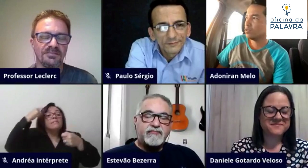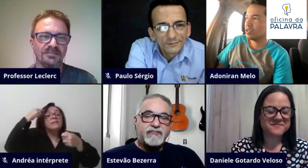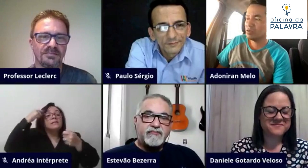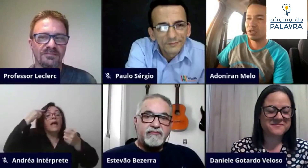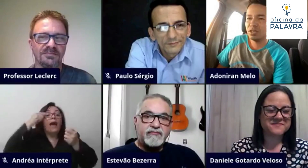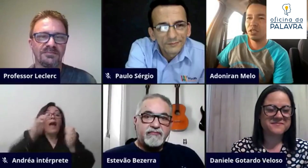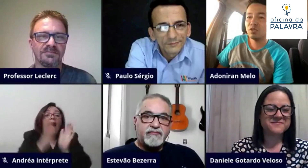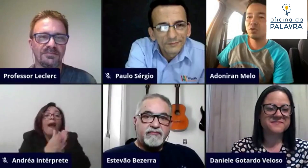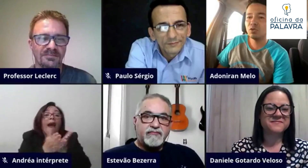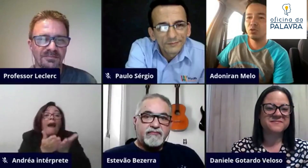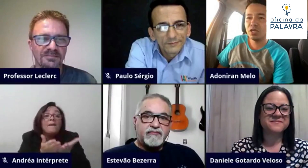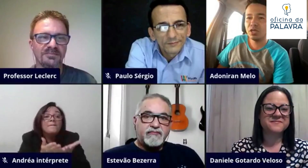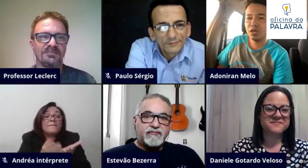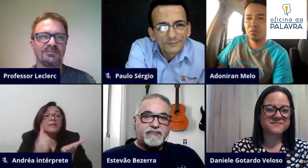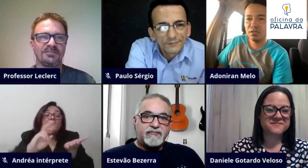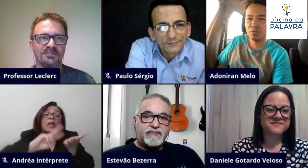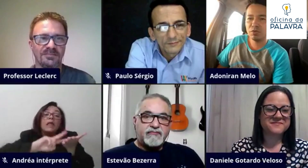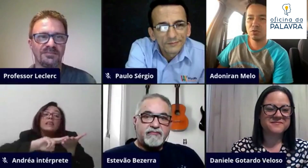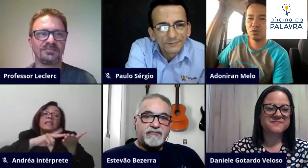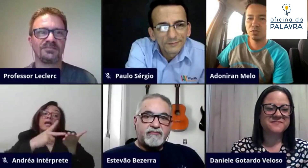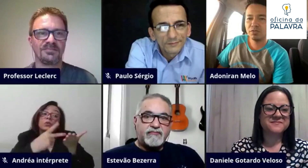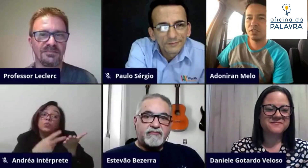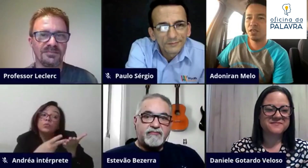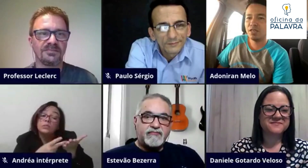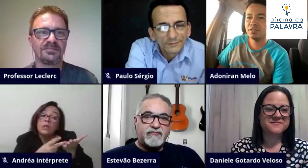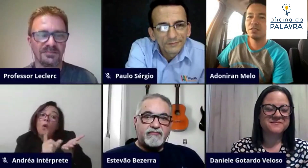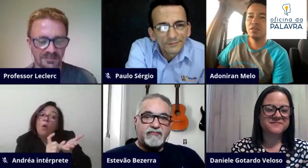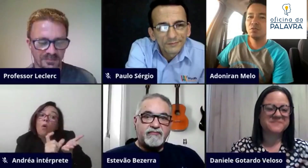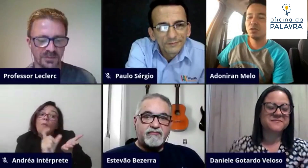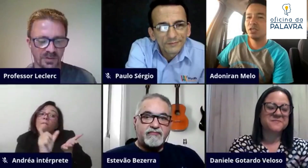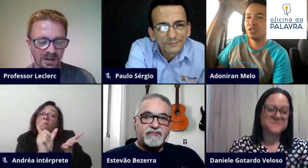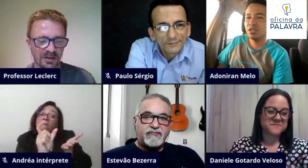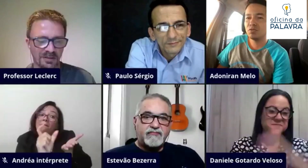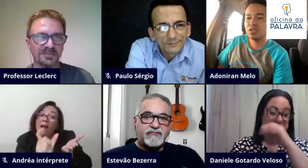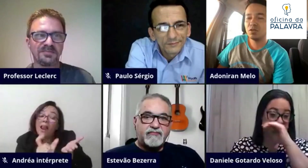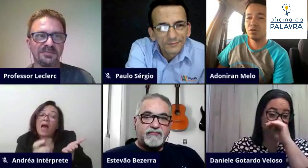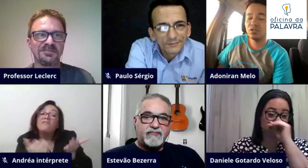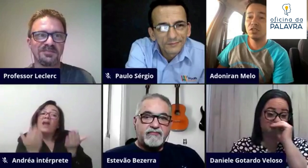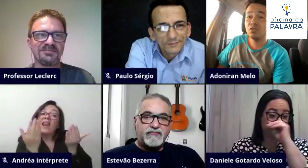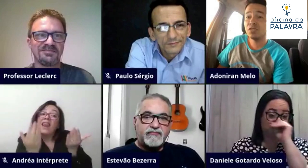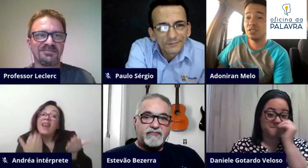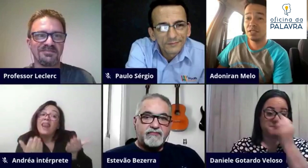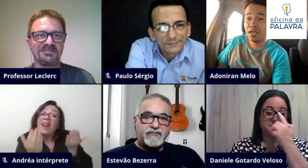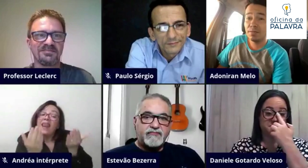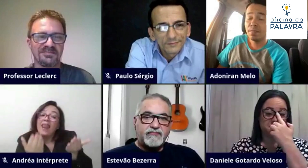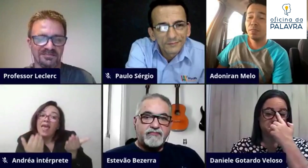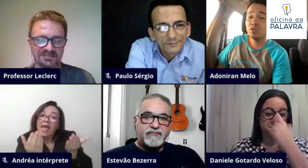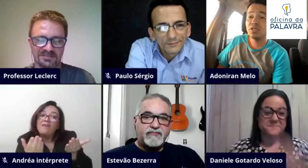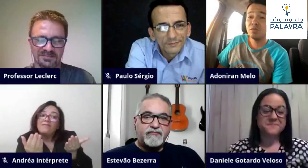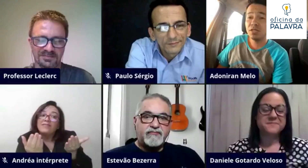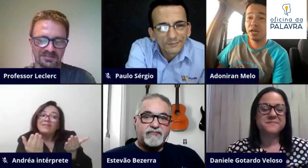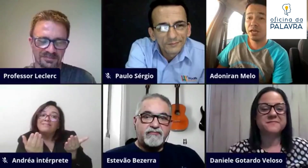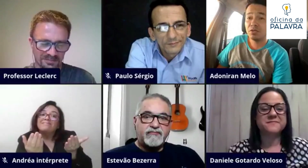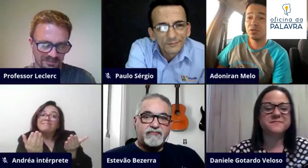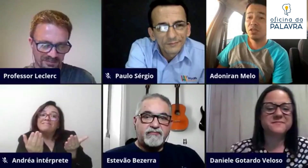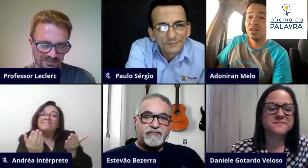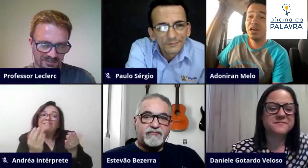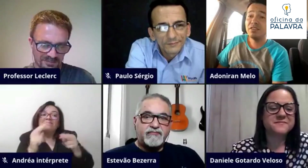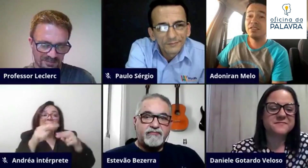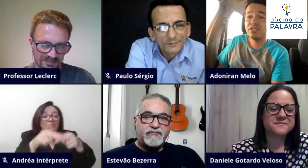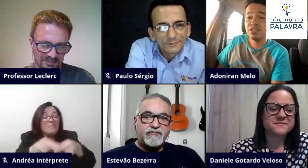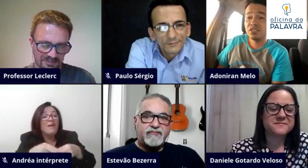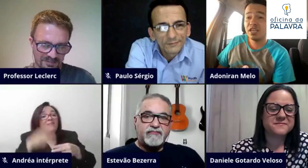numa tradução que inclui realmente a pessoa com deficiência? Por que não se tem nos